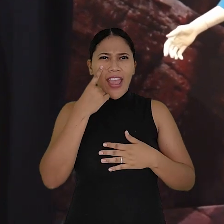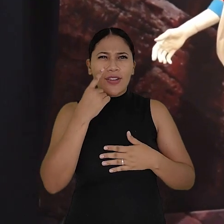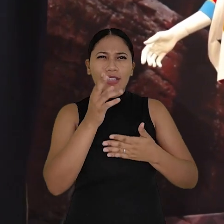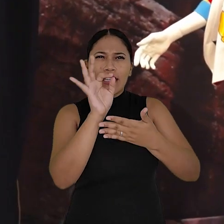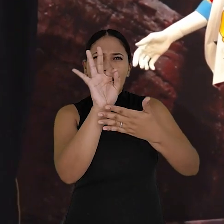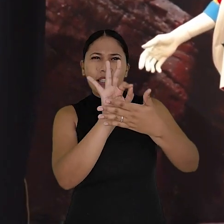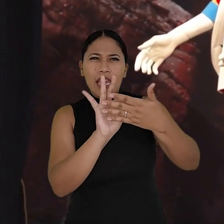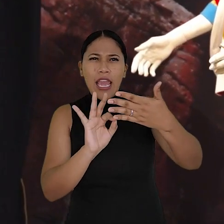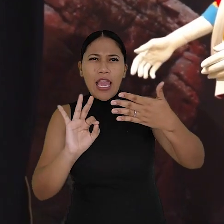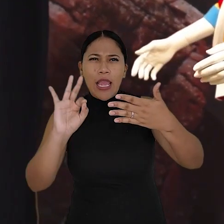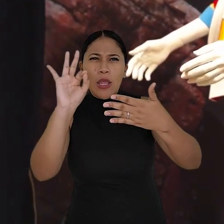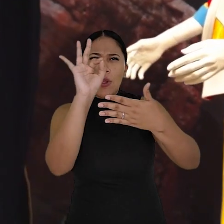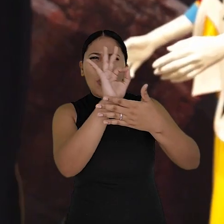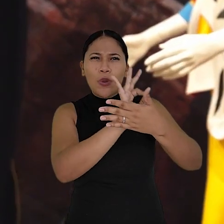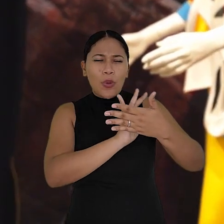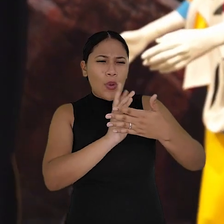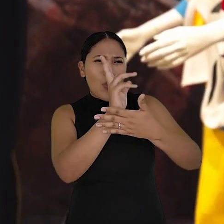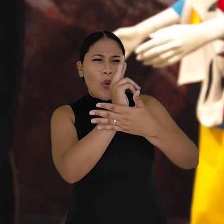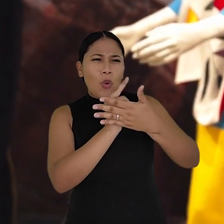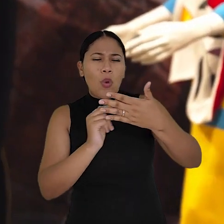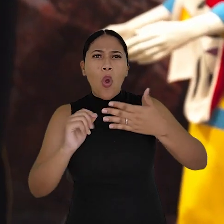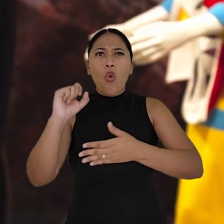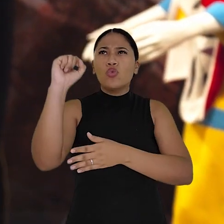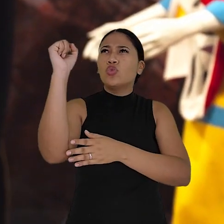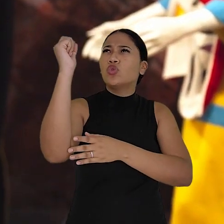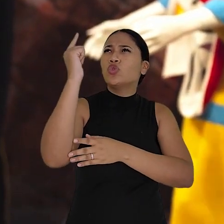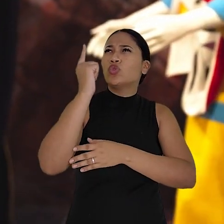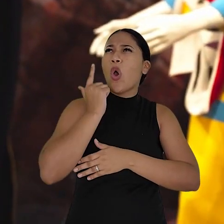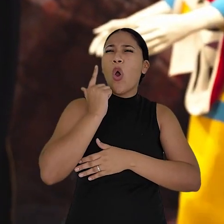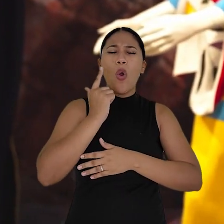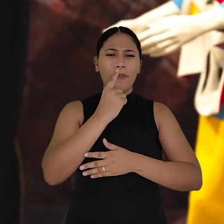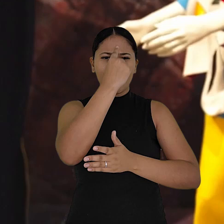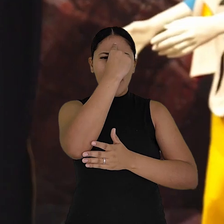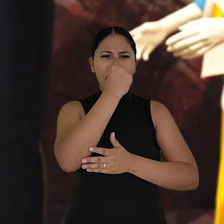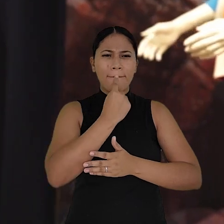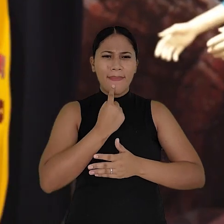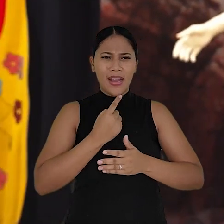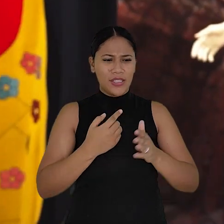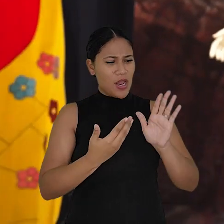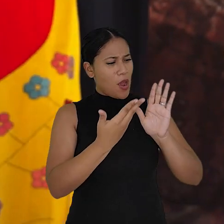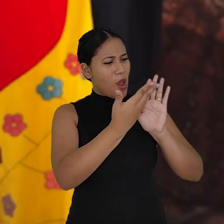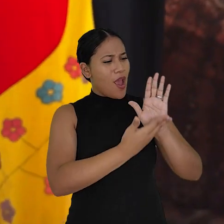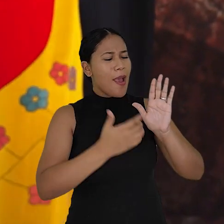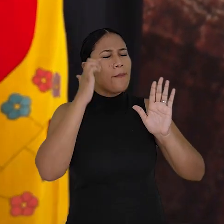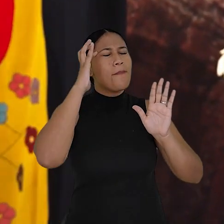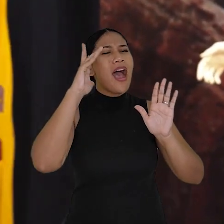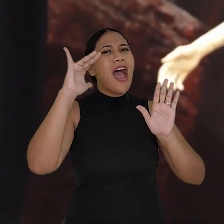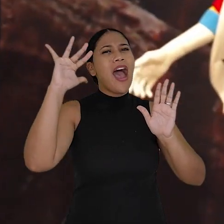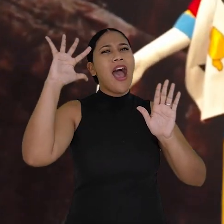esse desenho todo que ele faz do sol e toda essa imagem desse